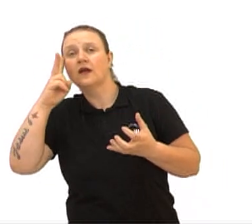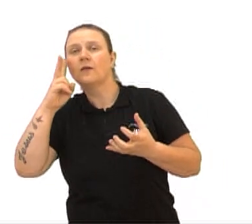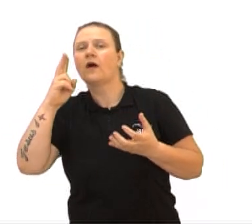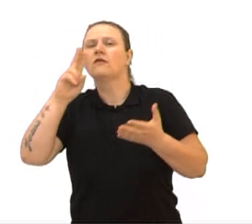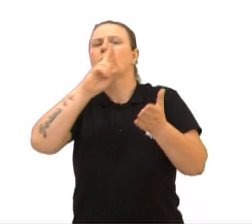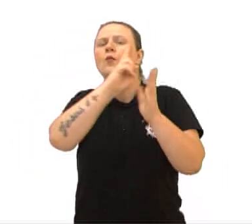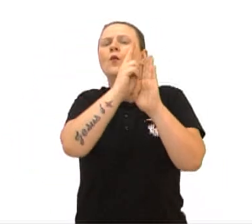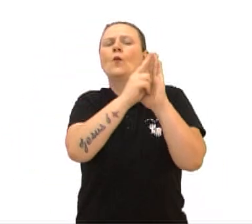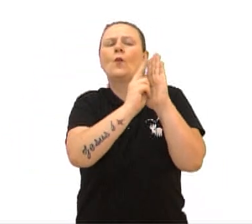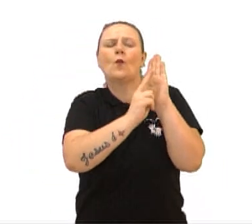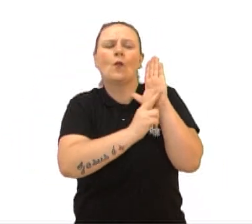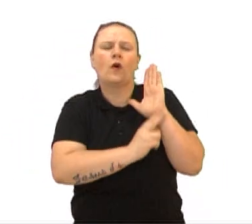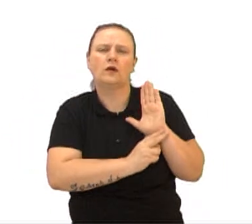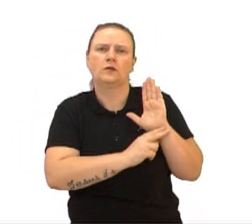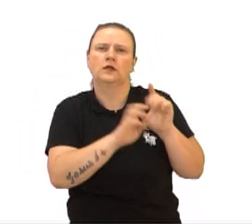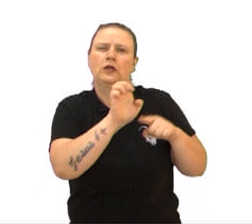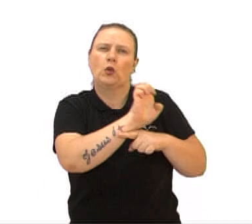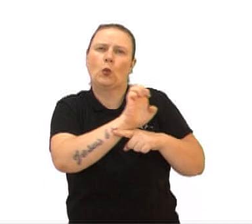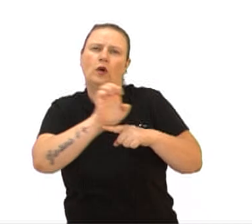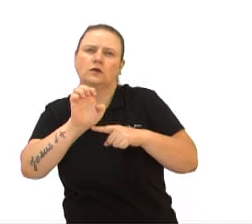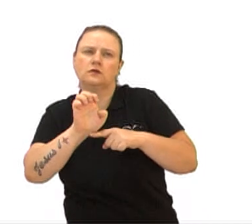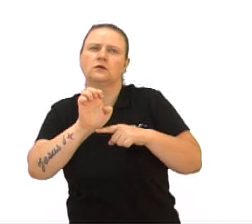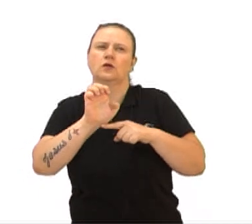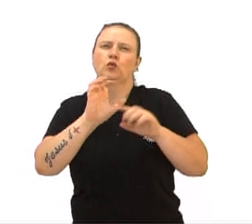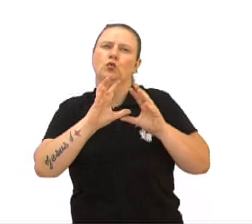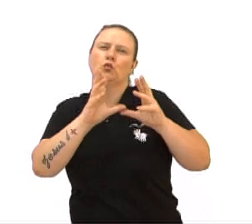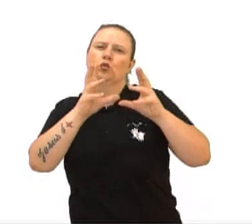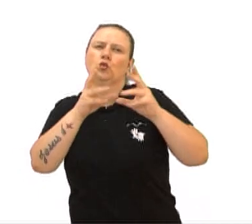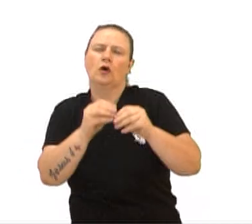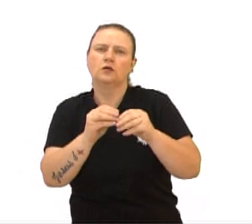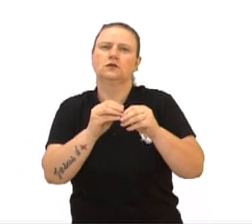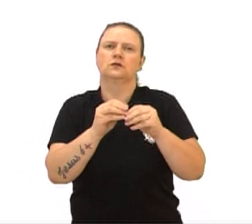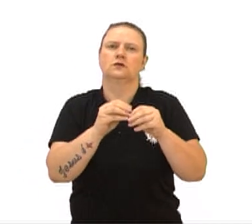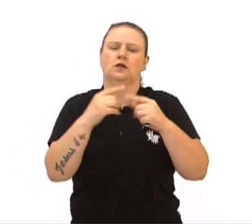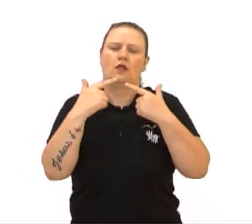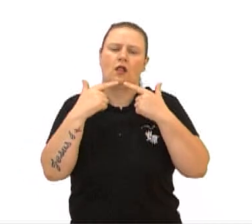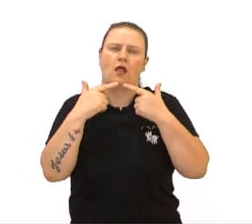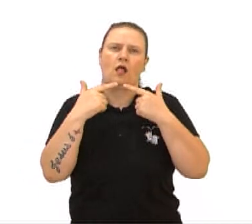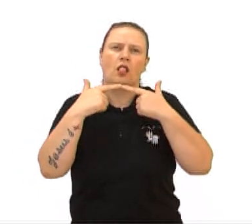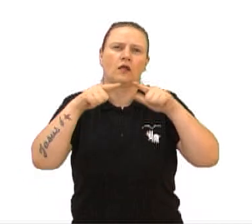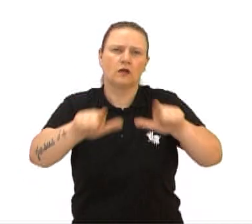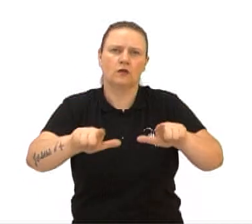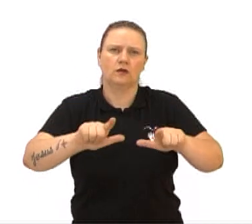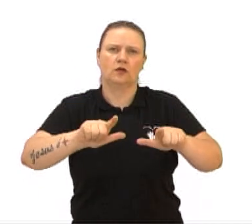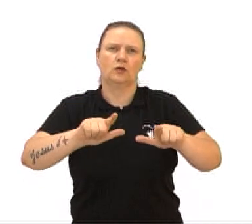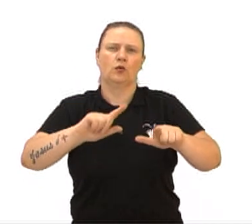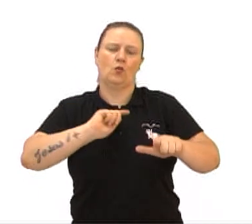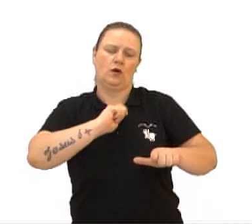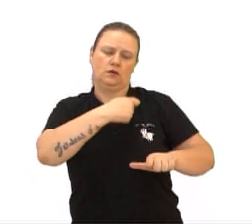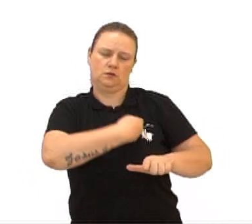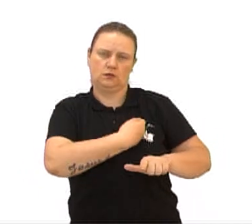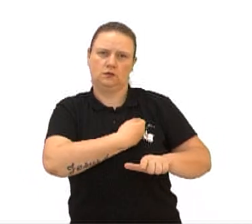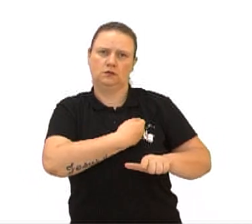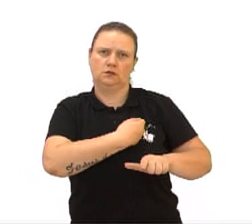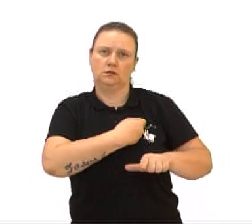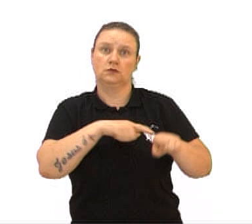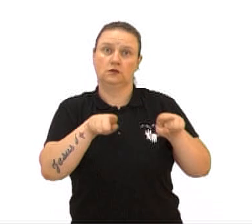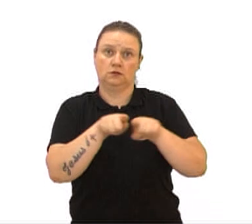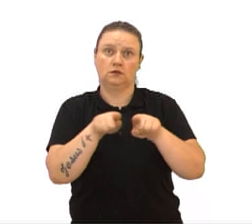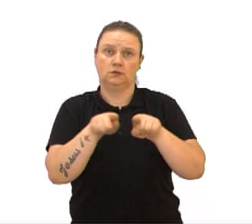Colômbia, Equador, Quito e todos os centros latinos de Nova York. Centro venezuelano de